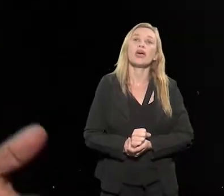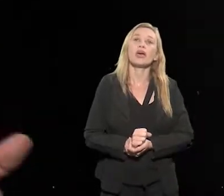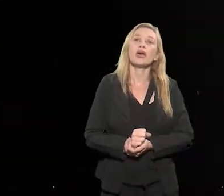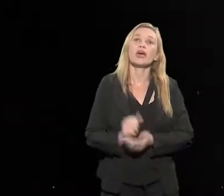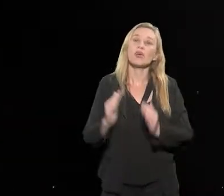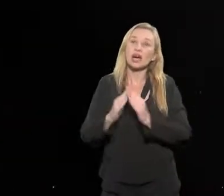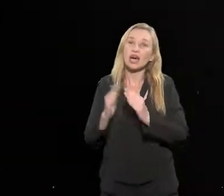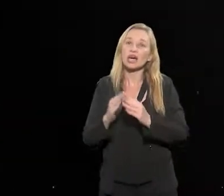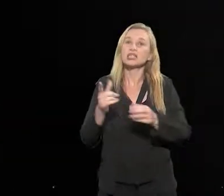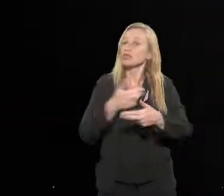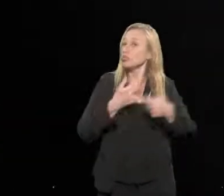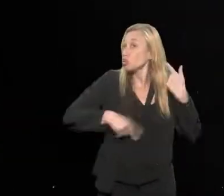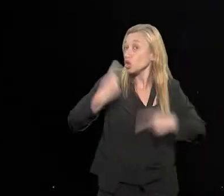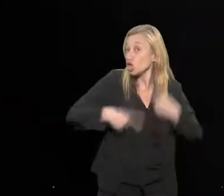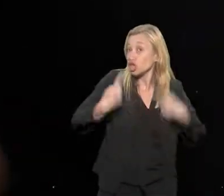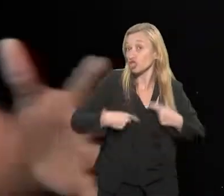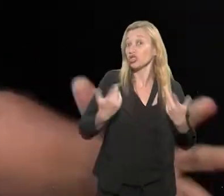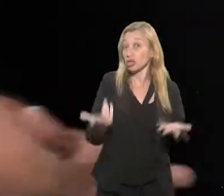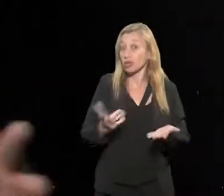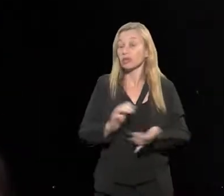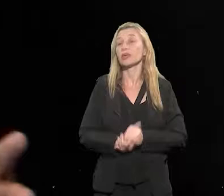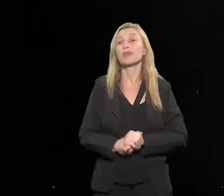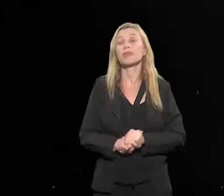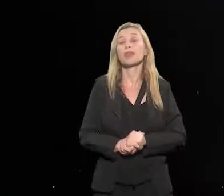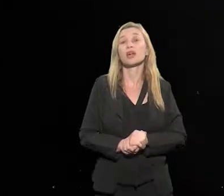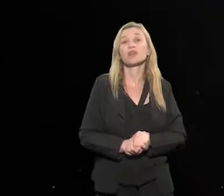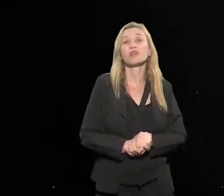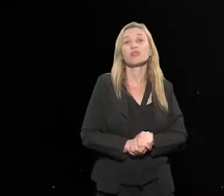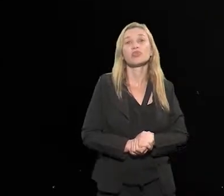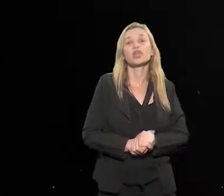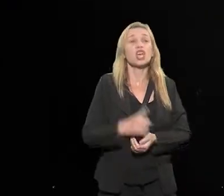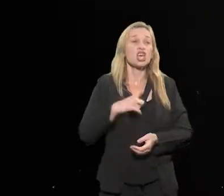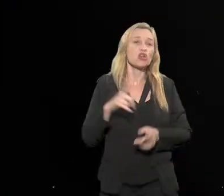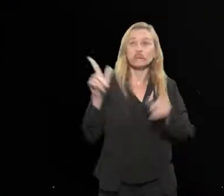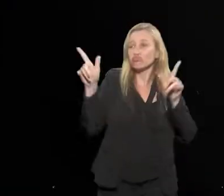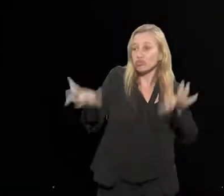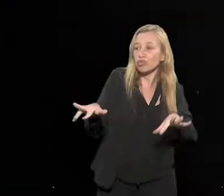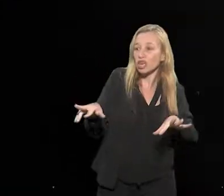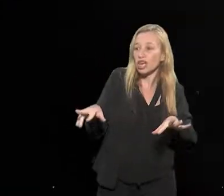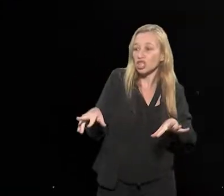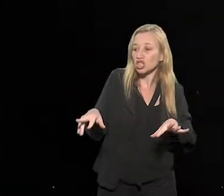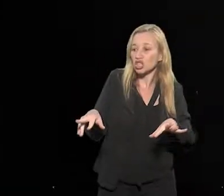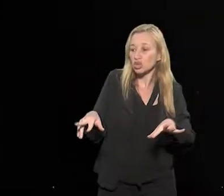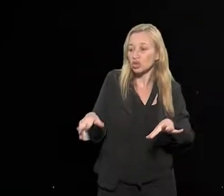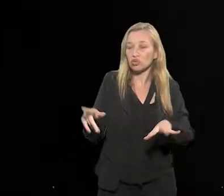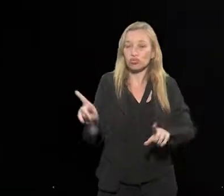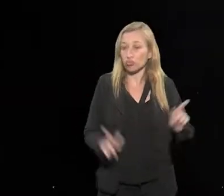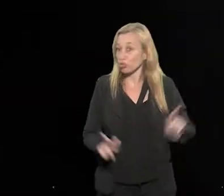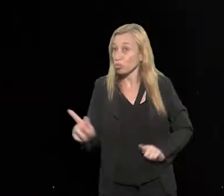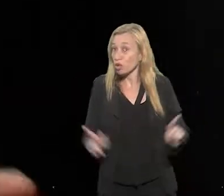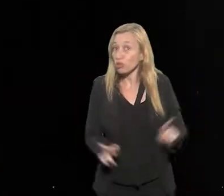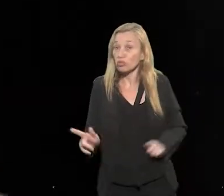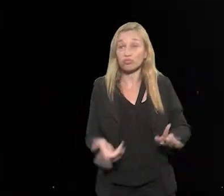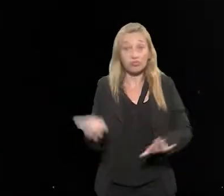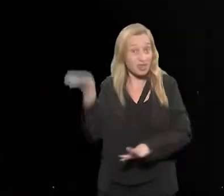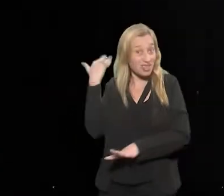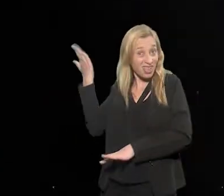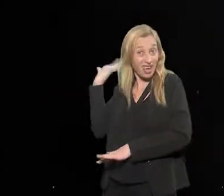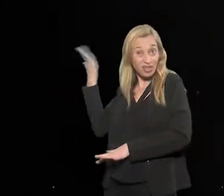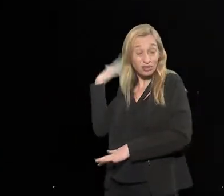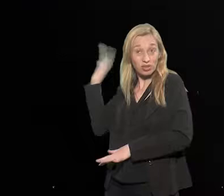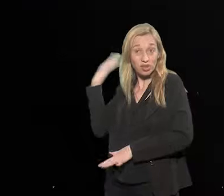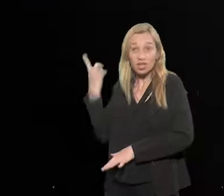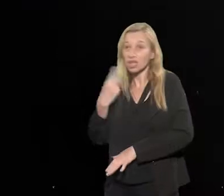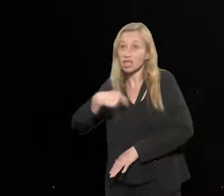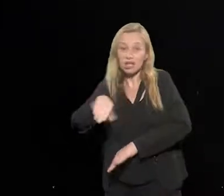marido da minha tia Maroca, o João de Pinho, era uma casa muito política ali. E eu, diferente dos meus primos daquela